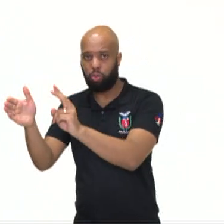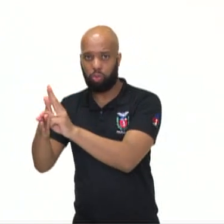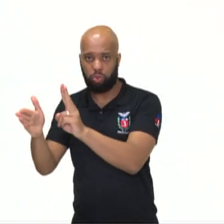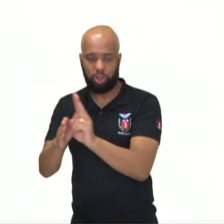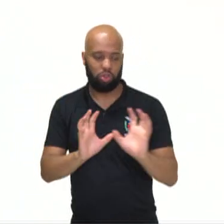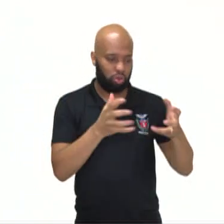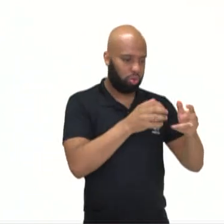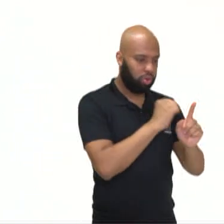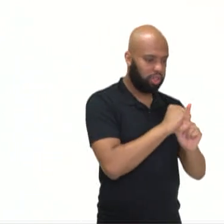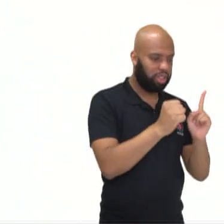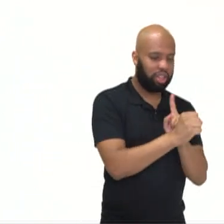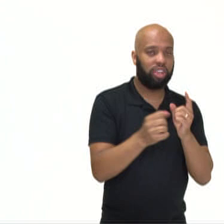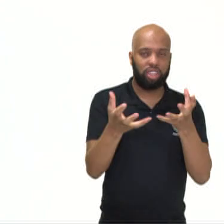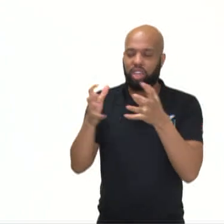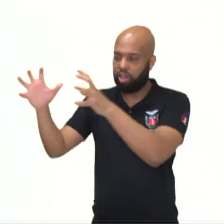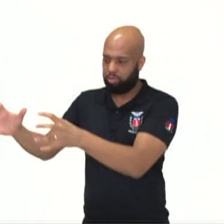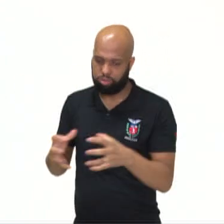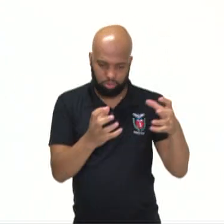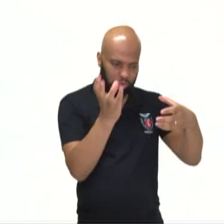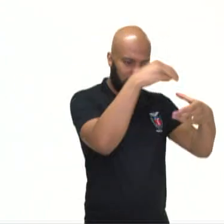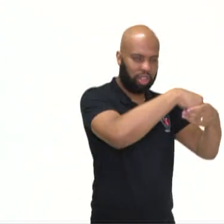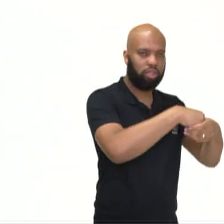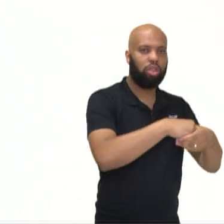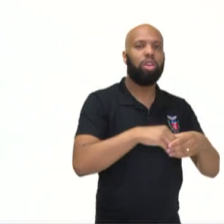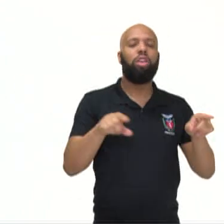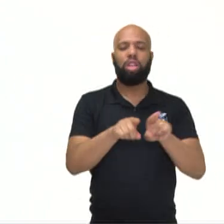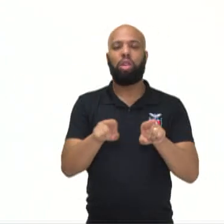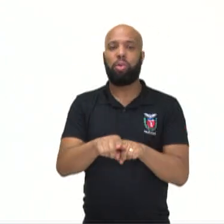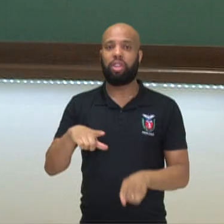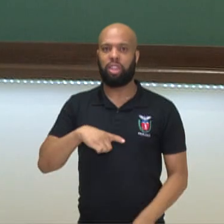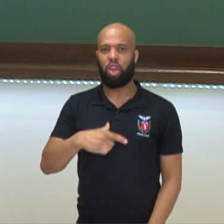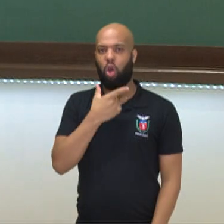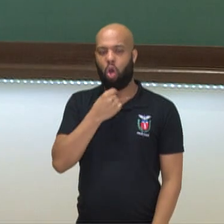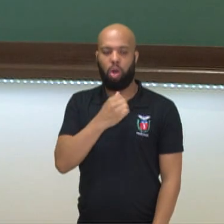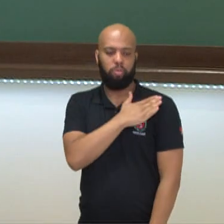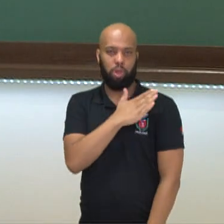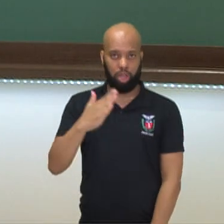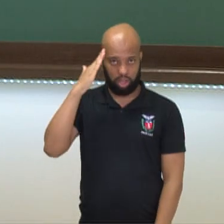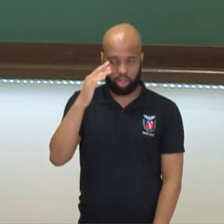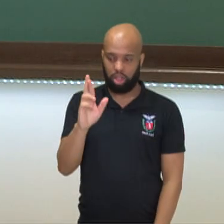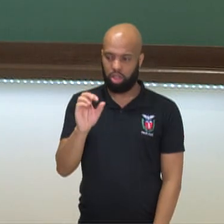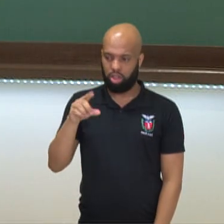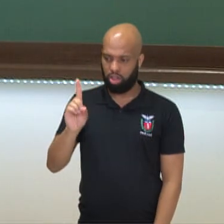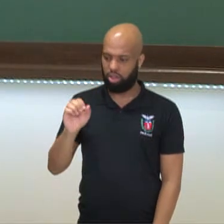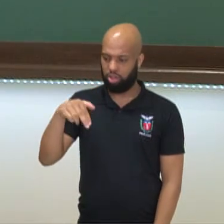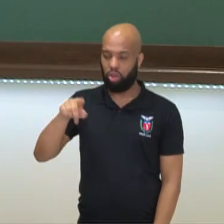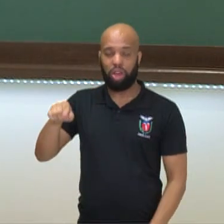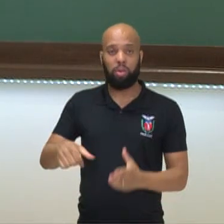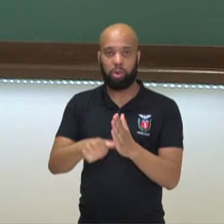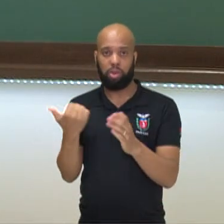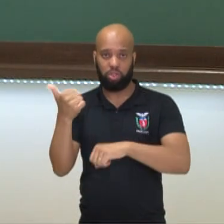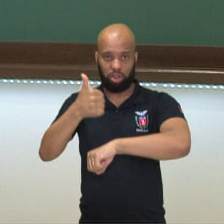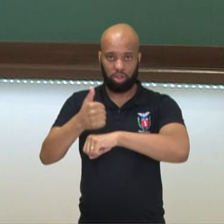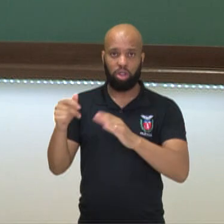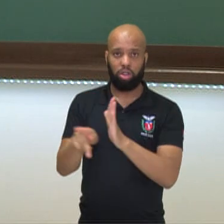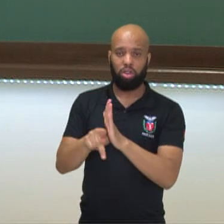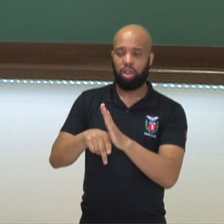ainda, o Marechal Cândido Rondon, experiente sertanista, primeiro diretor do Serviço de Proteção aos